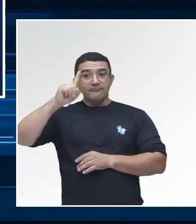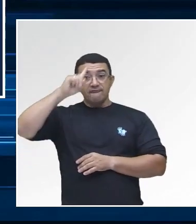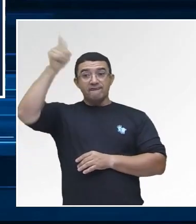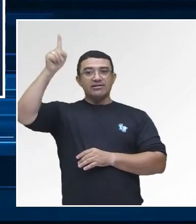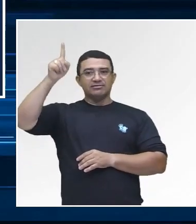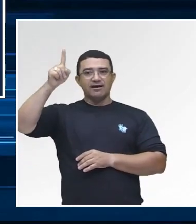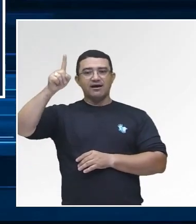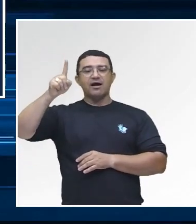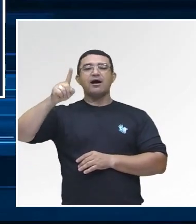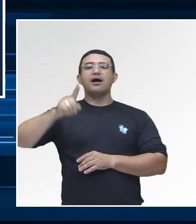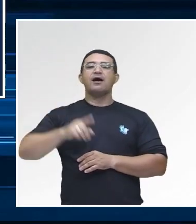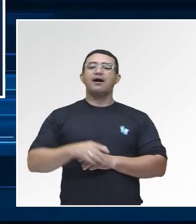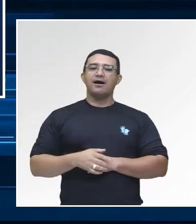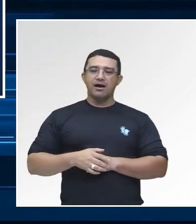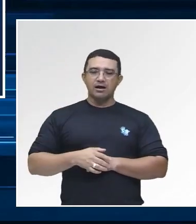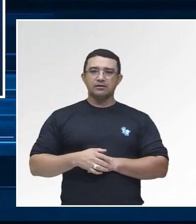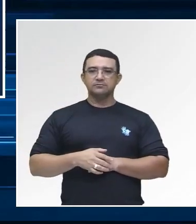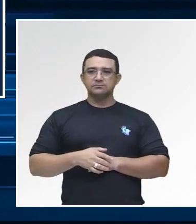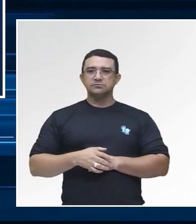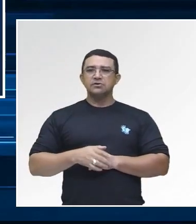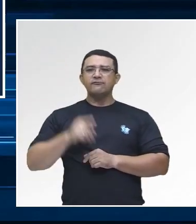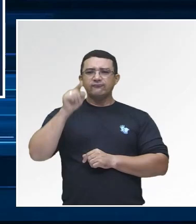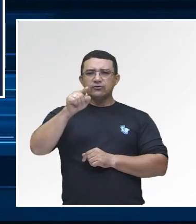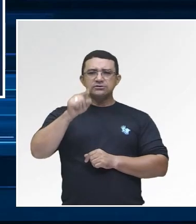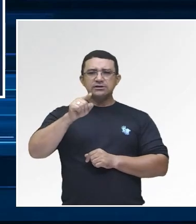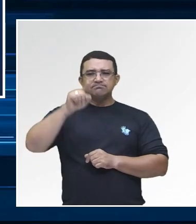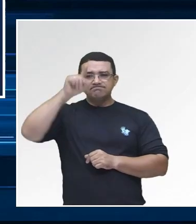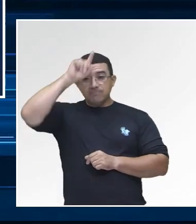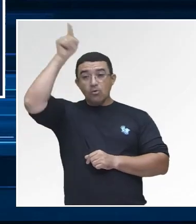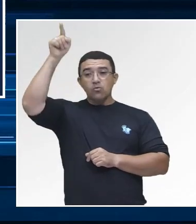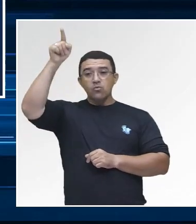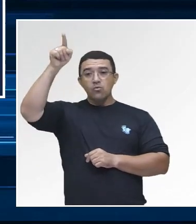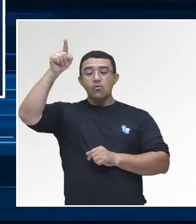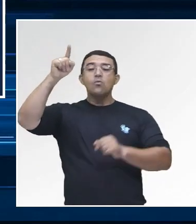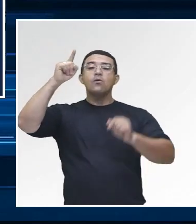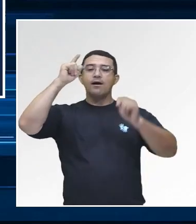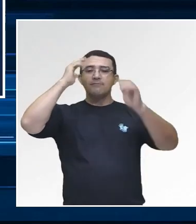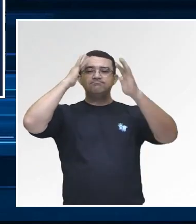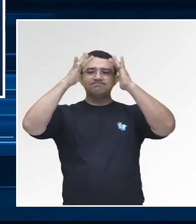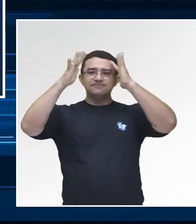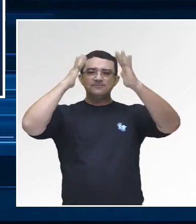de um mundo irreal, né? O ficcional.